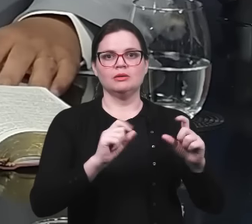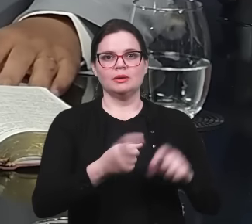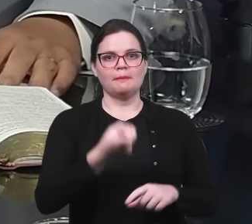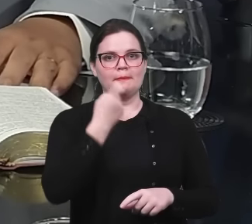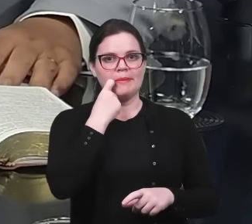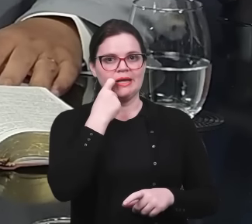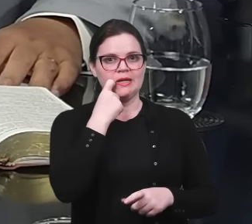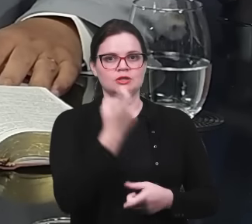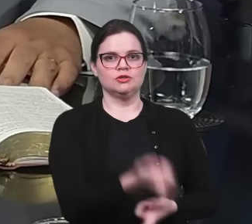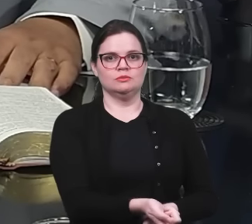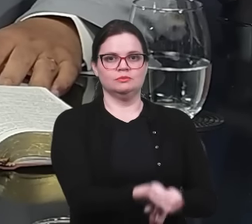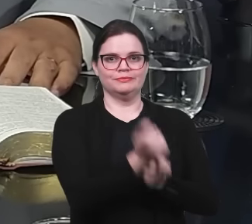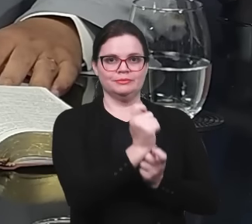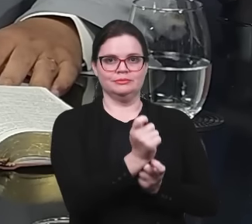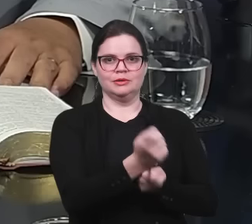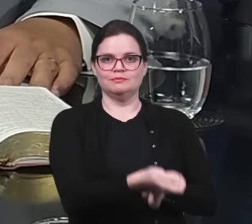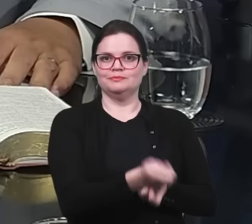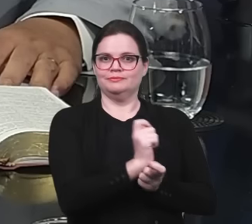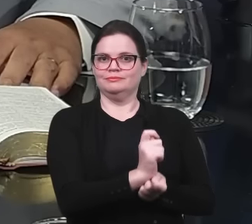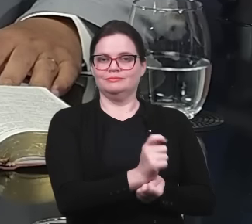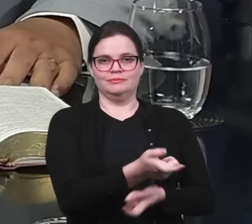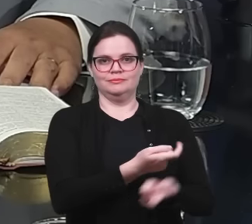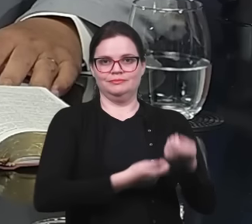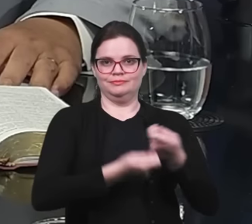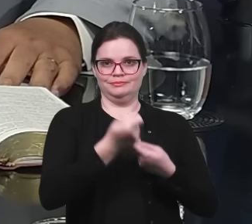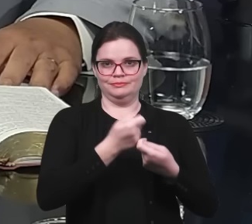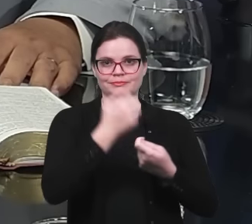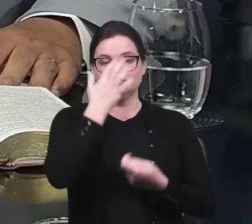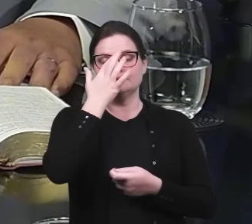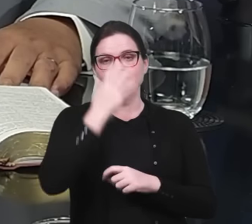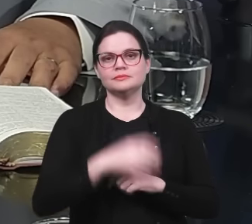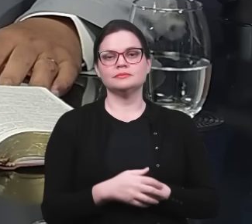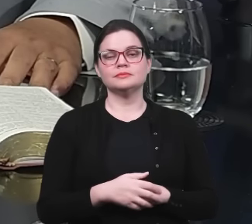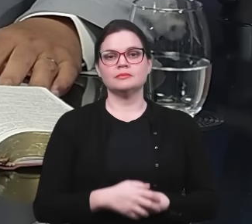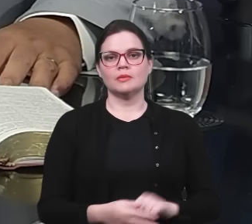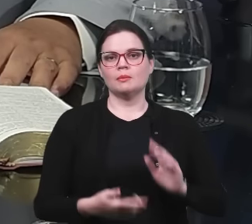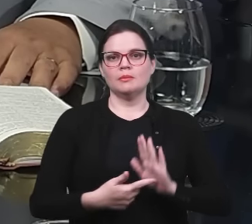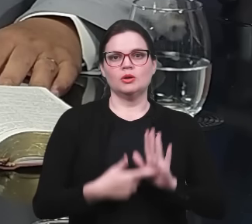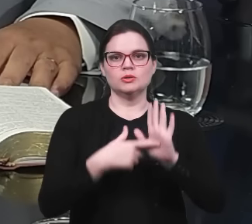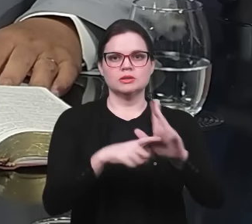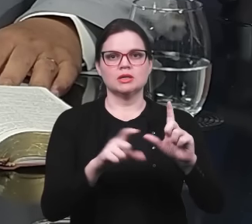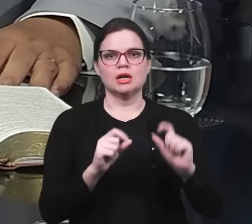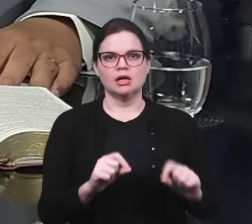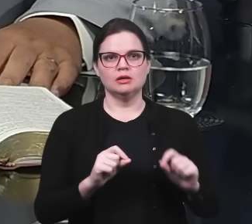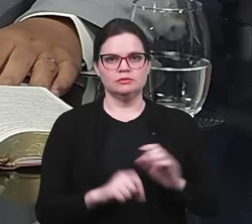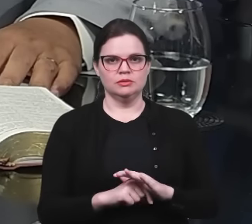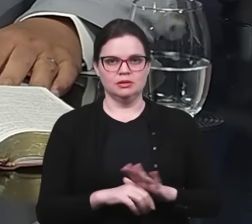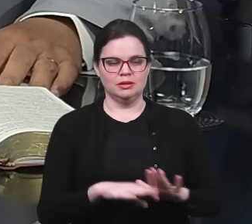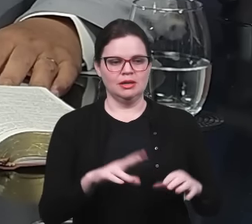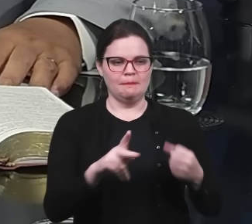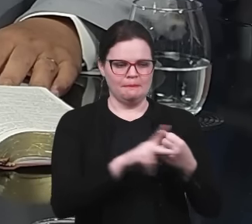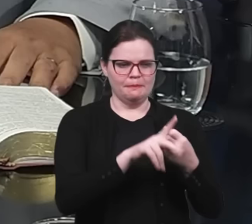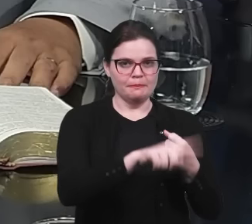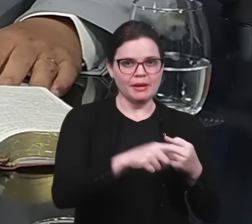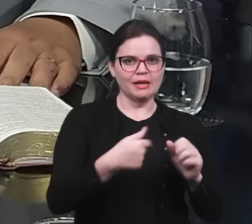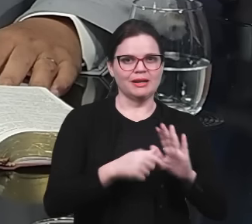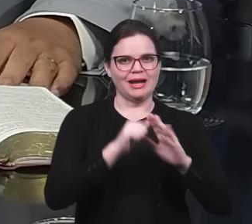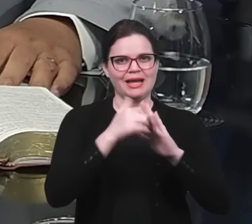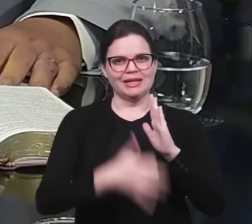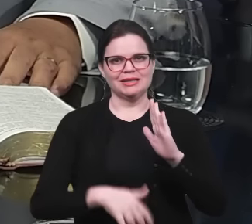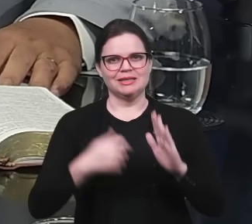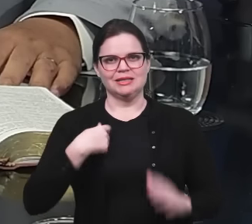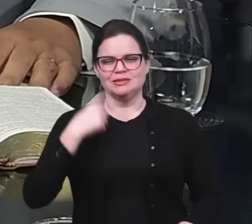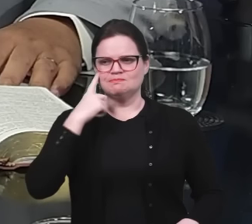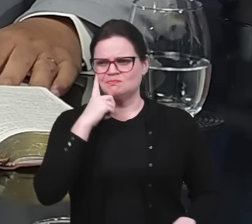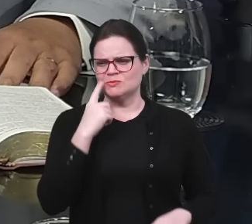pescador. Então, mostrava uma pessoa, às vezes duvidosa com ele mesmo, as coisas não